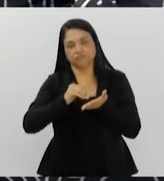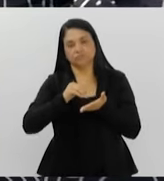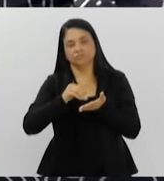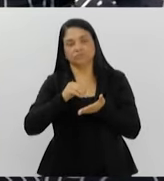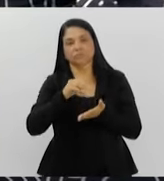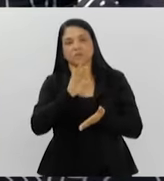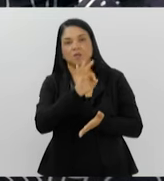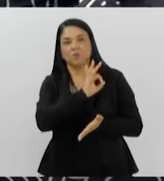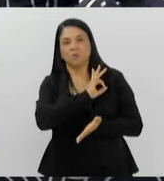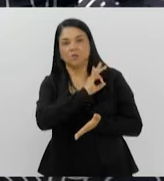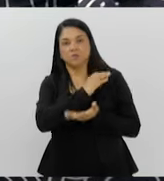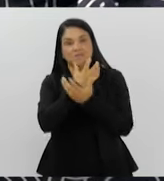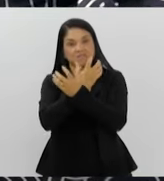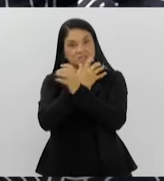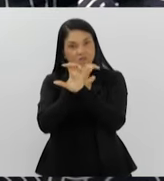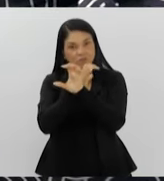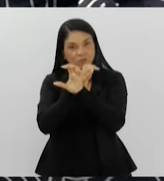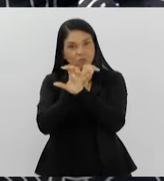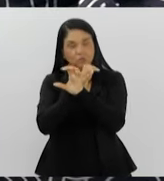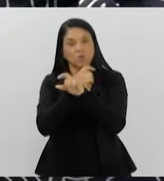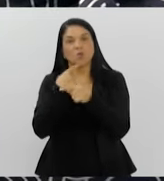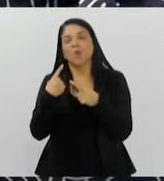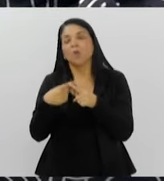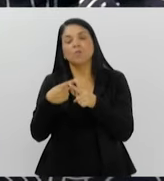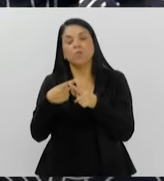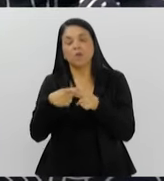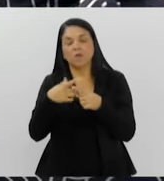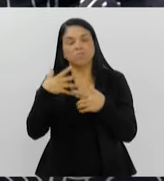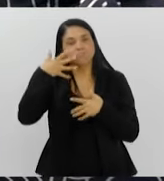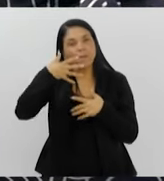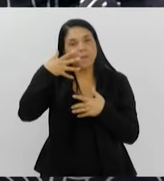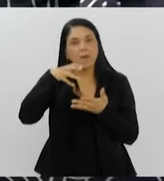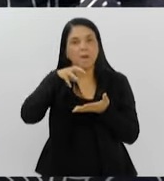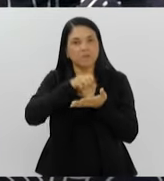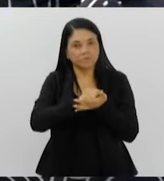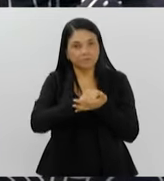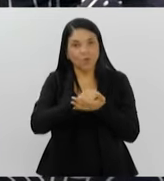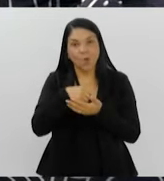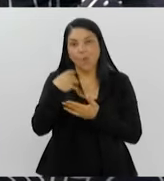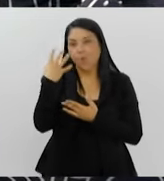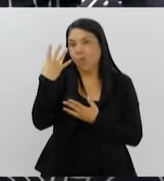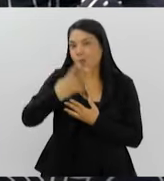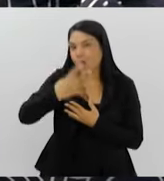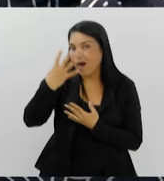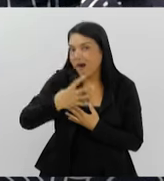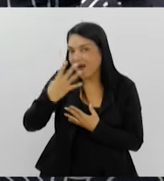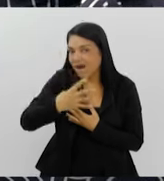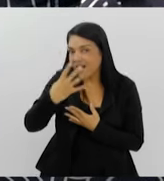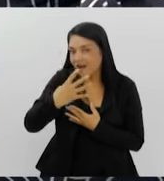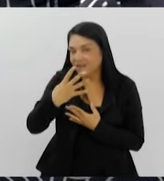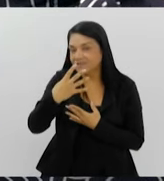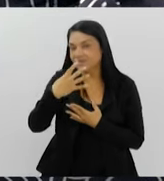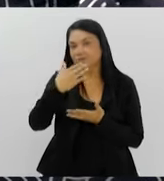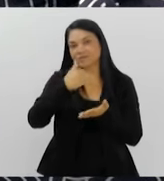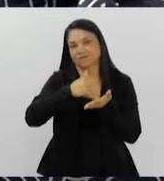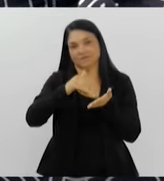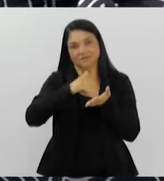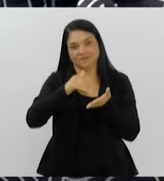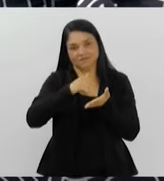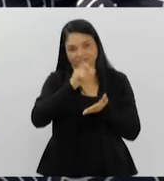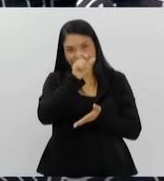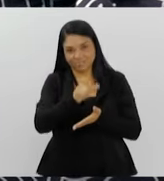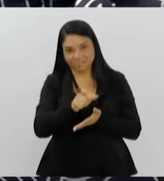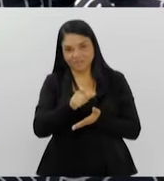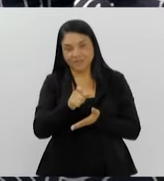Civil e por que aqui registro é o quarto secretário durou 10